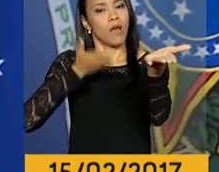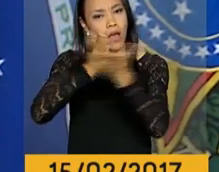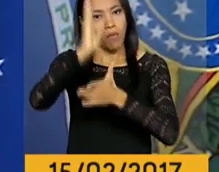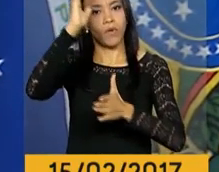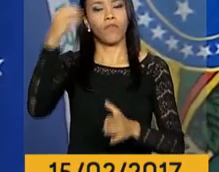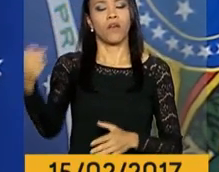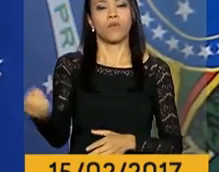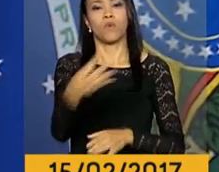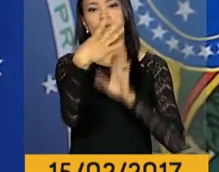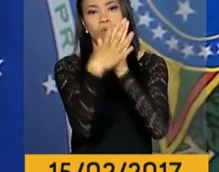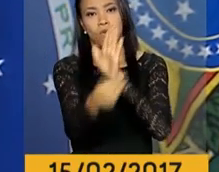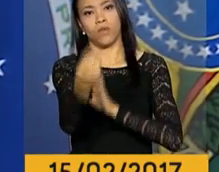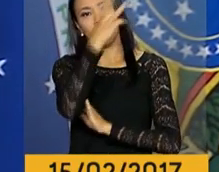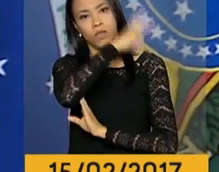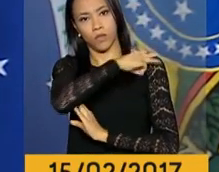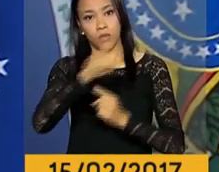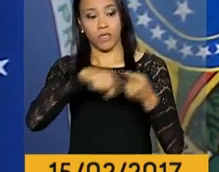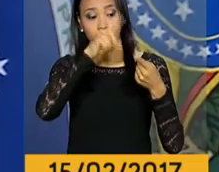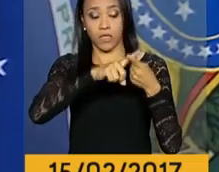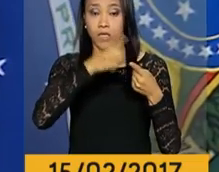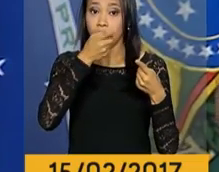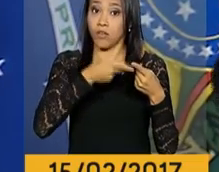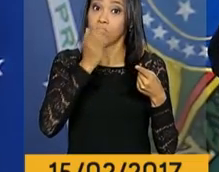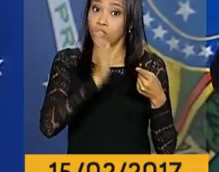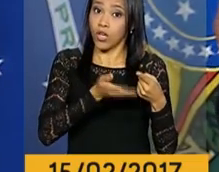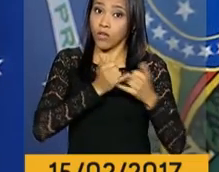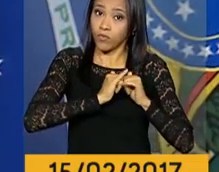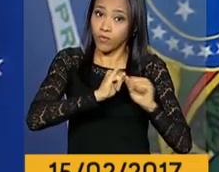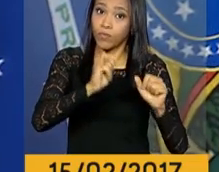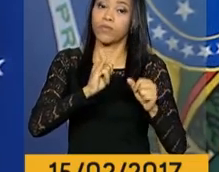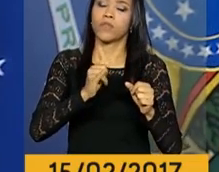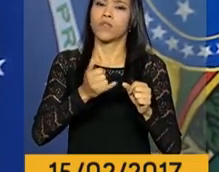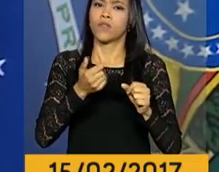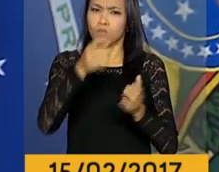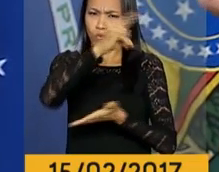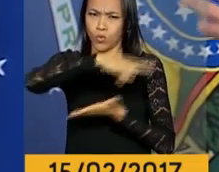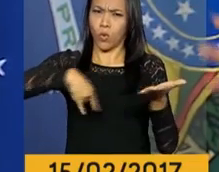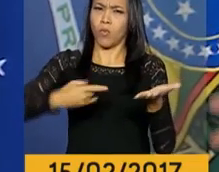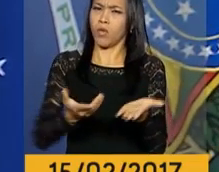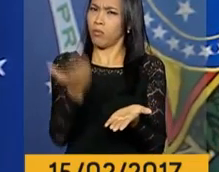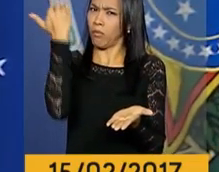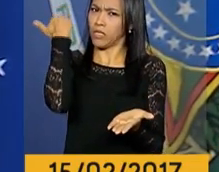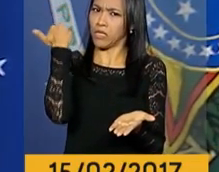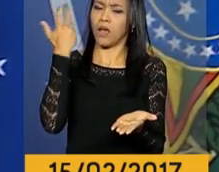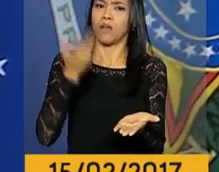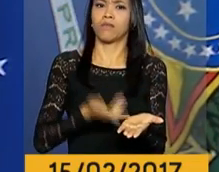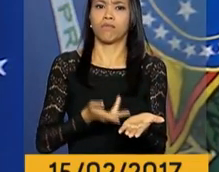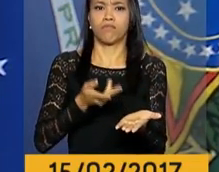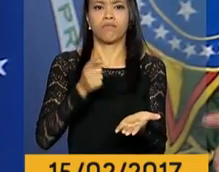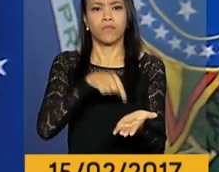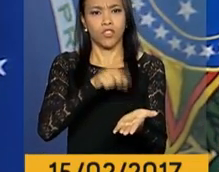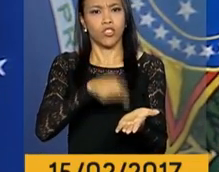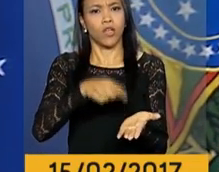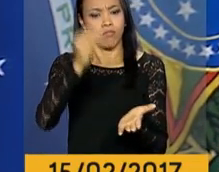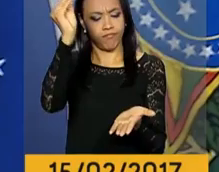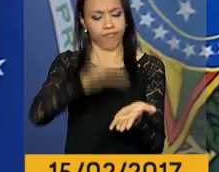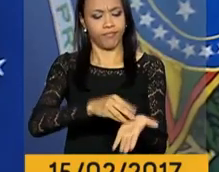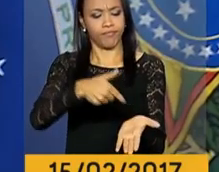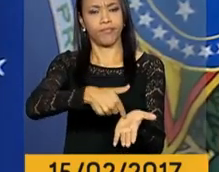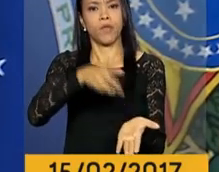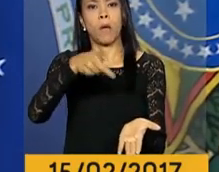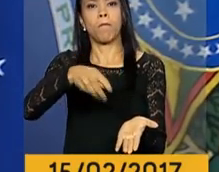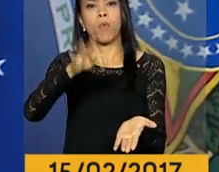Portanto, duas das reformas pré-anunciadas, até num documento que lançamos no passado chamado Ponte para o futuro, já se